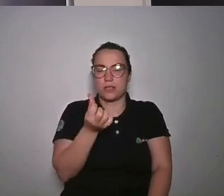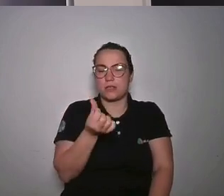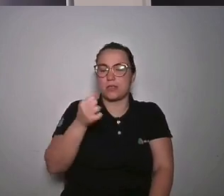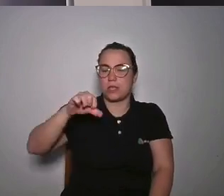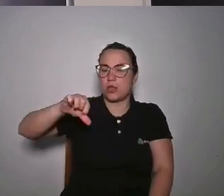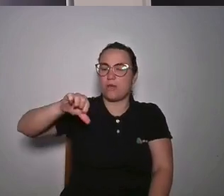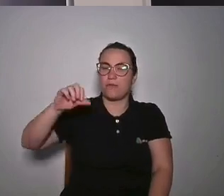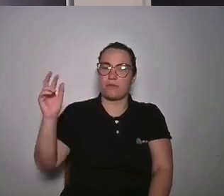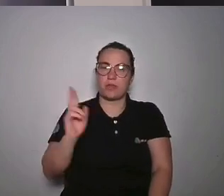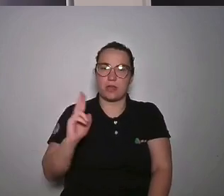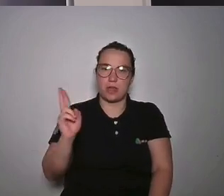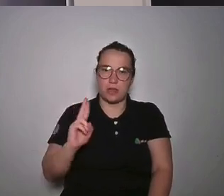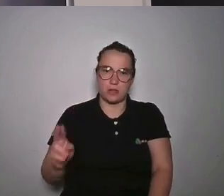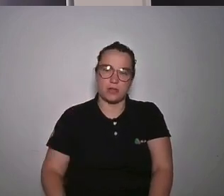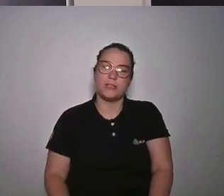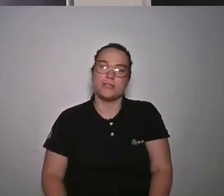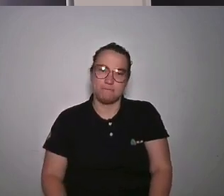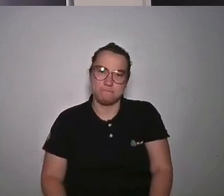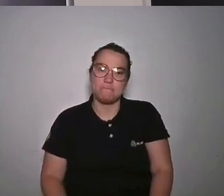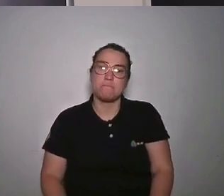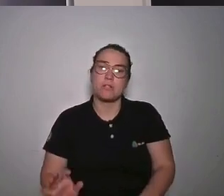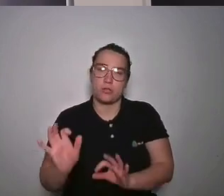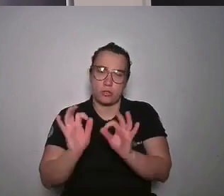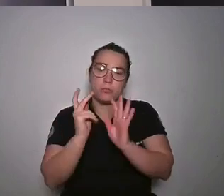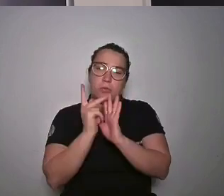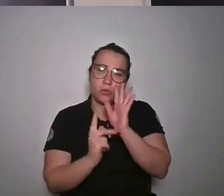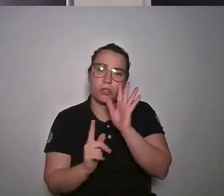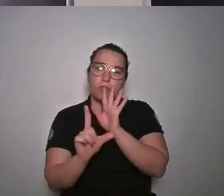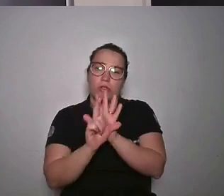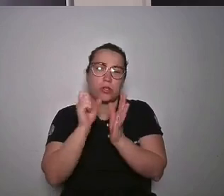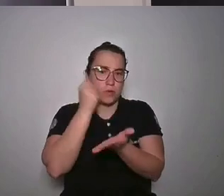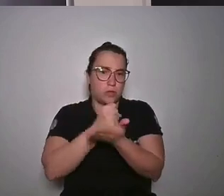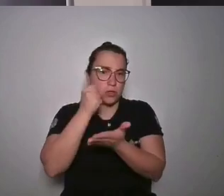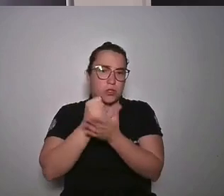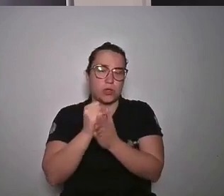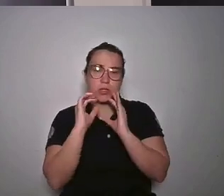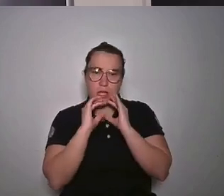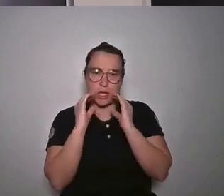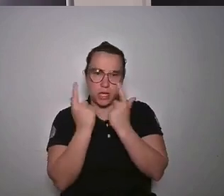R$335,79. Então, esse projeto de lei vai ser protocolado na Câmara.